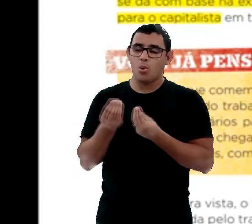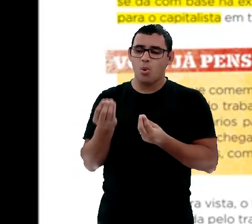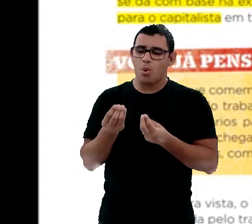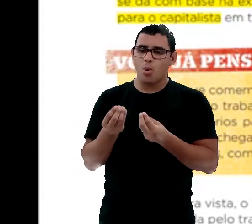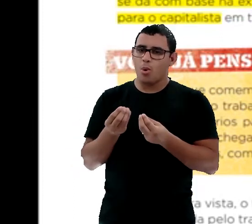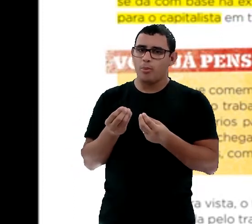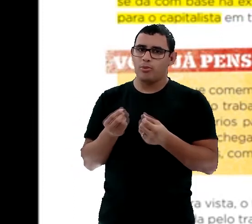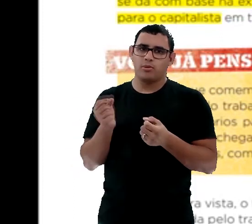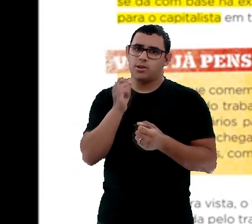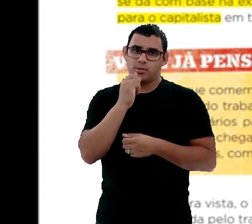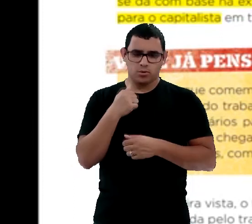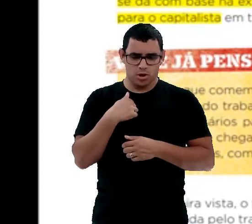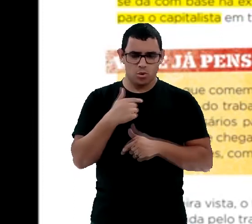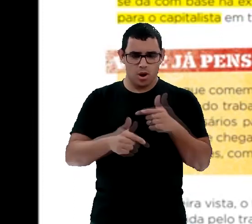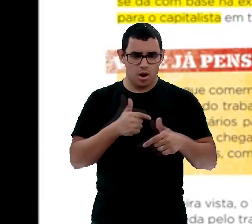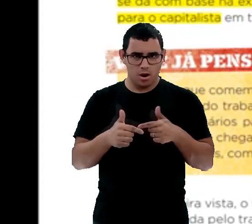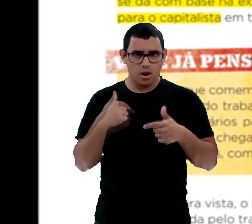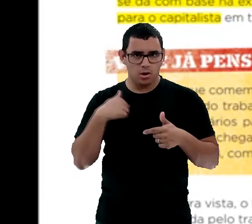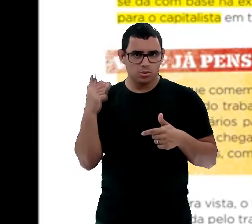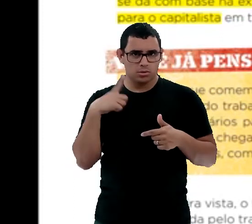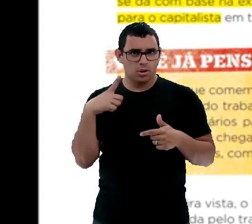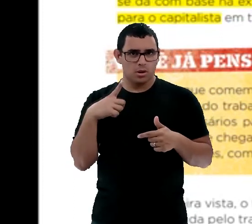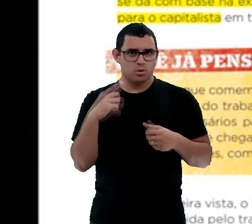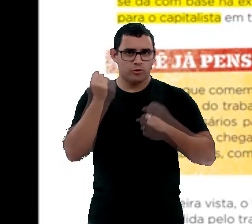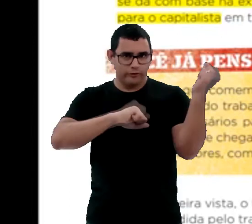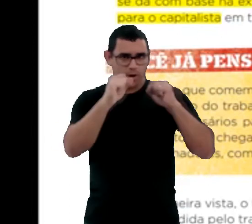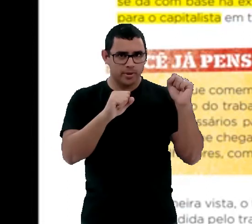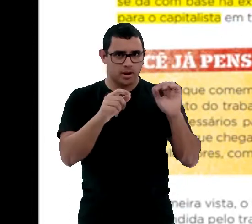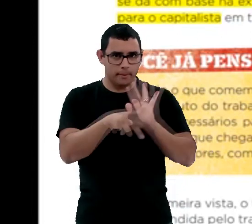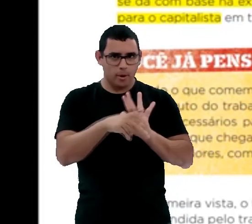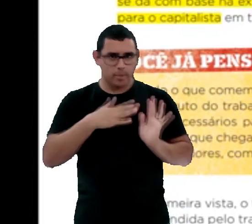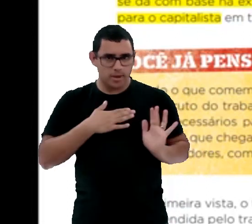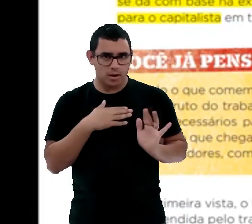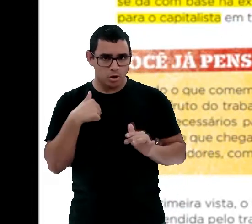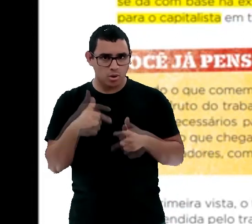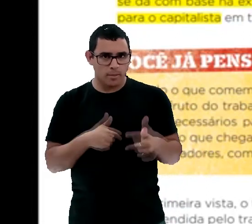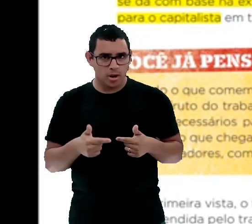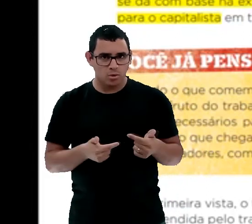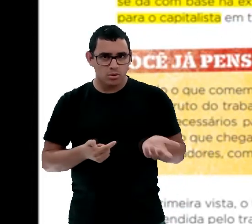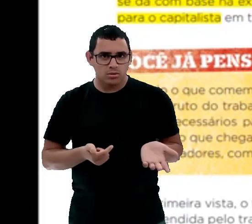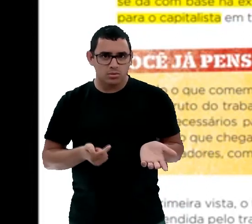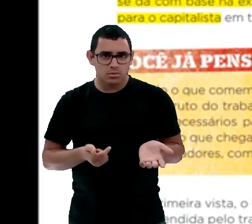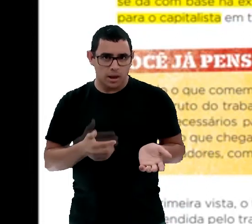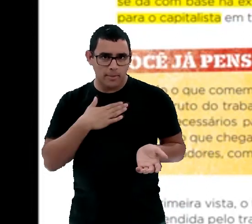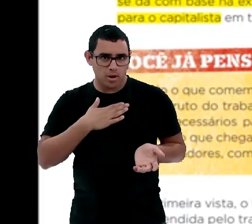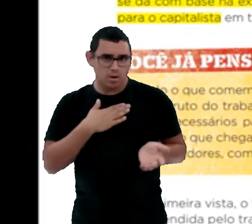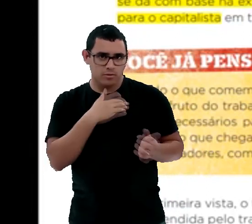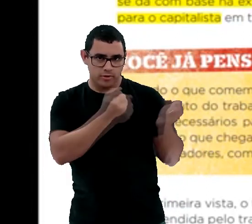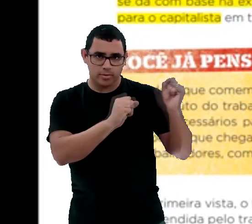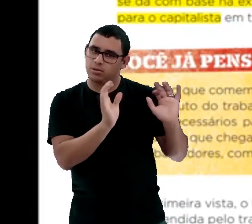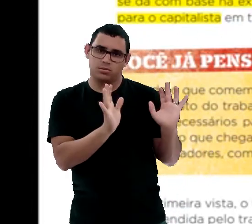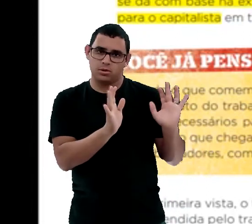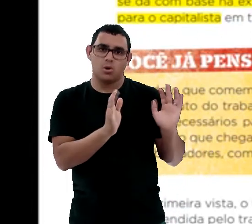sua força de trabalho, visto que ele não possui o capital, ele não possui meios para ganhar dinheiro. Quem possui meios para ganhar